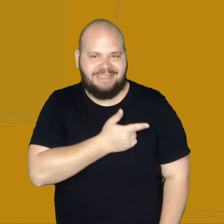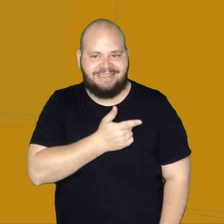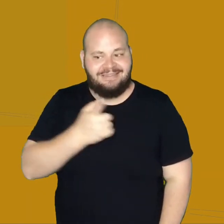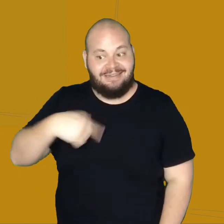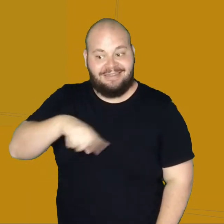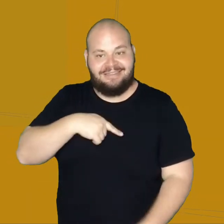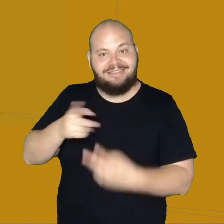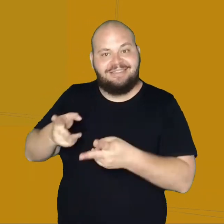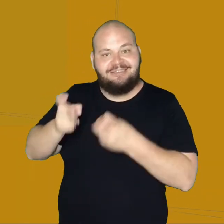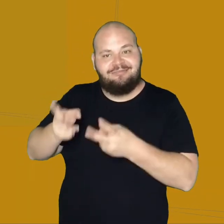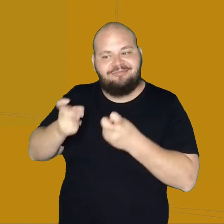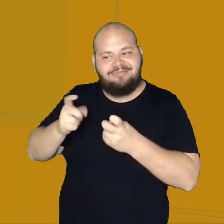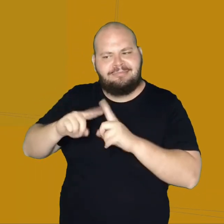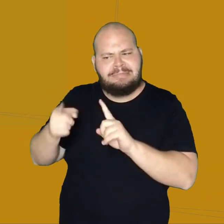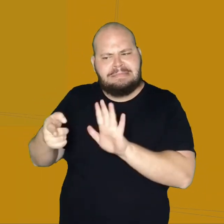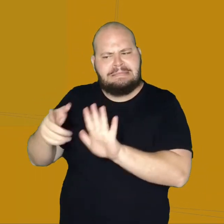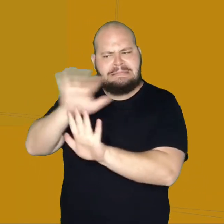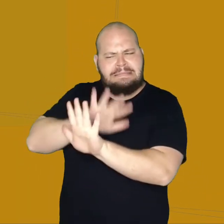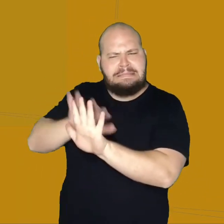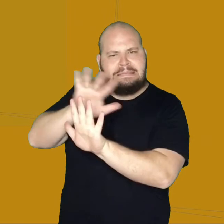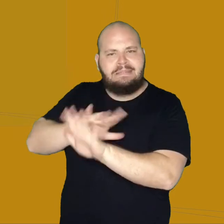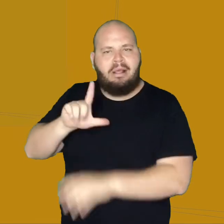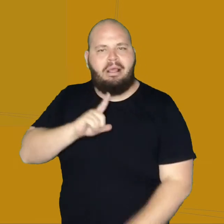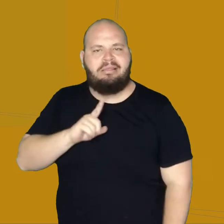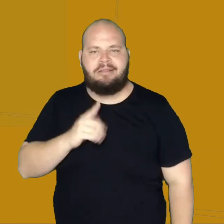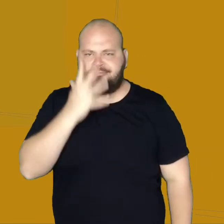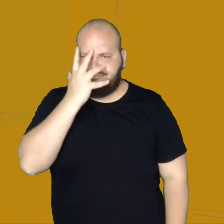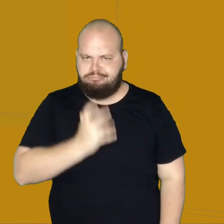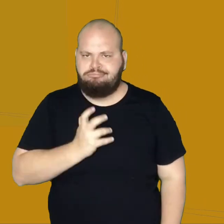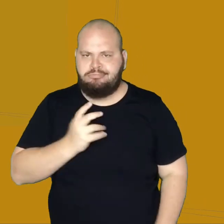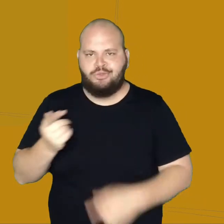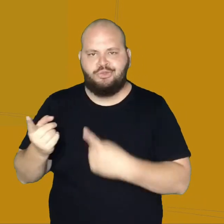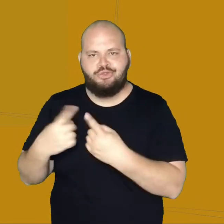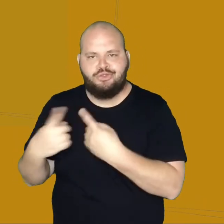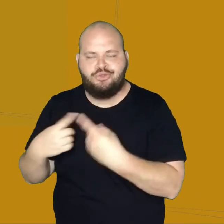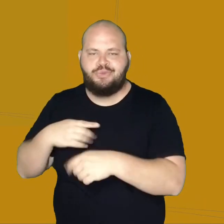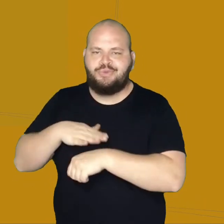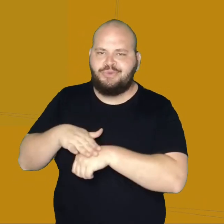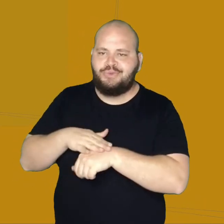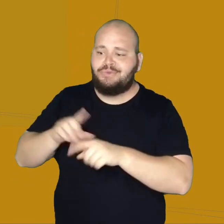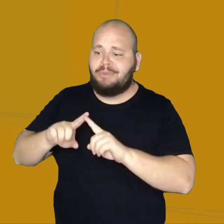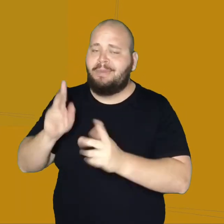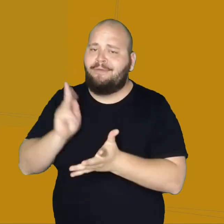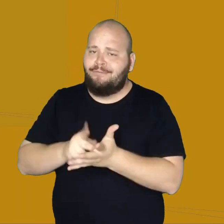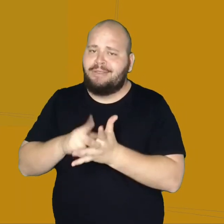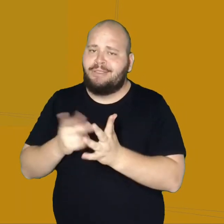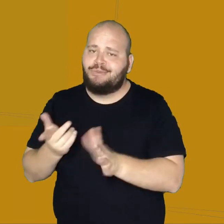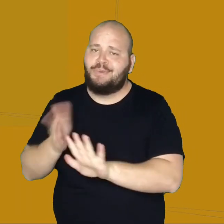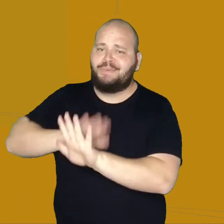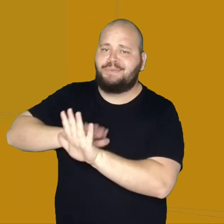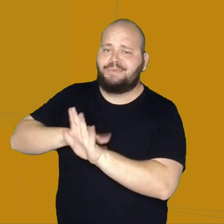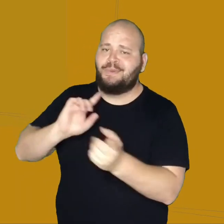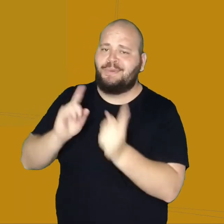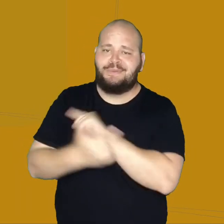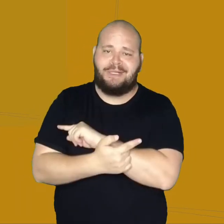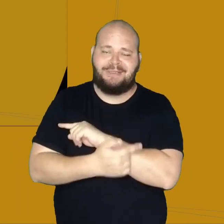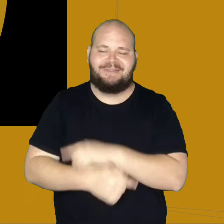disso trato. De certo modo, esse diálogo antecipa a questão das mudanças de sentido da